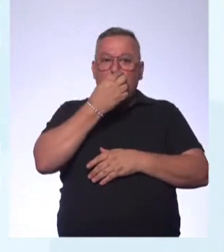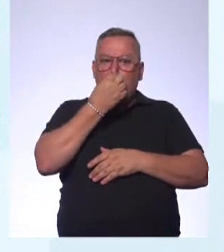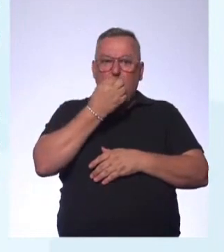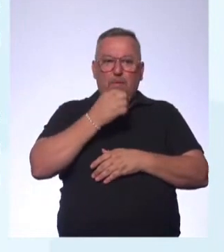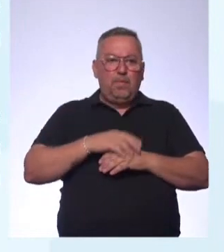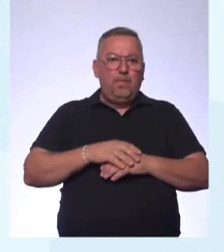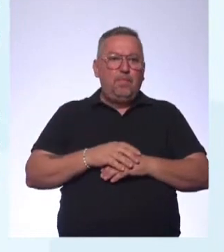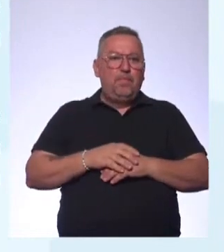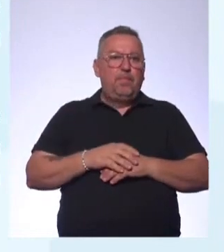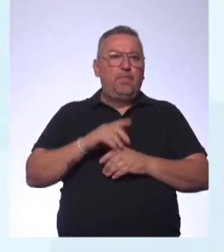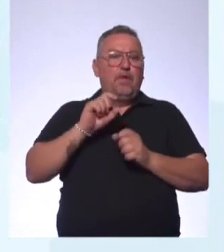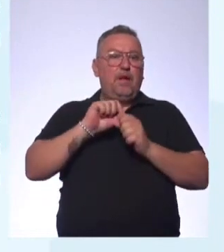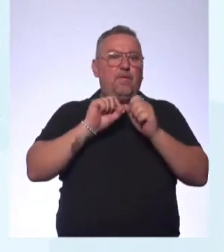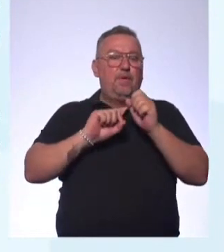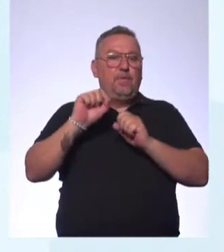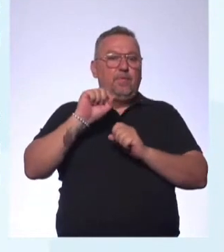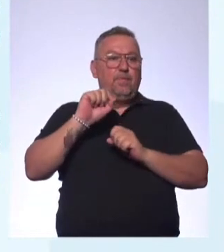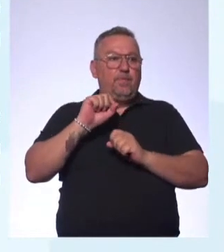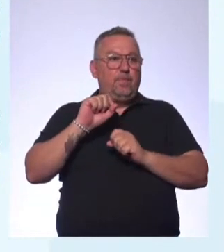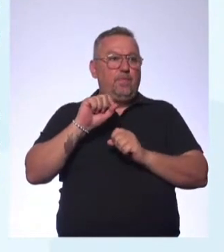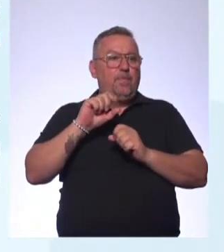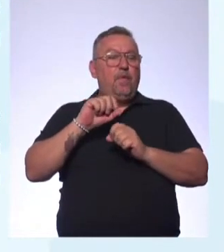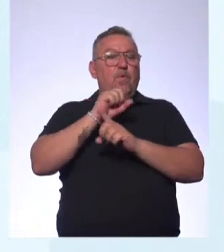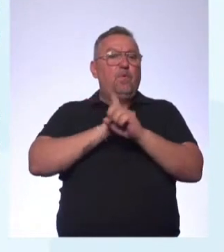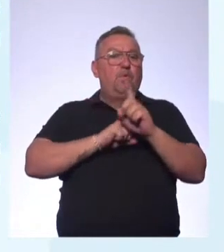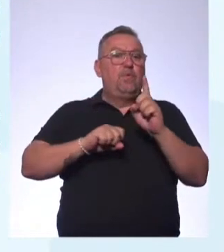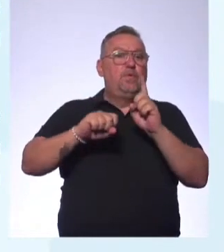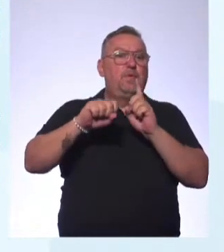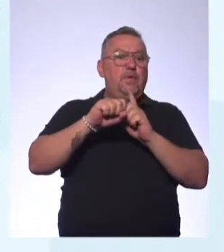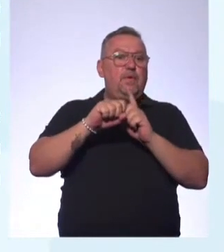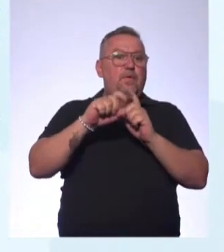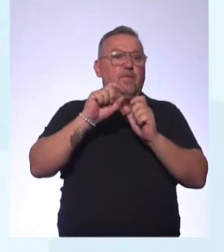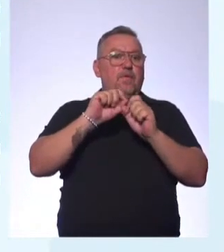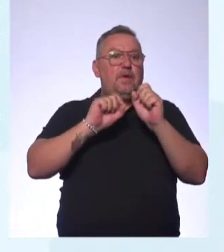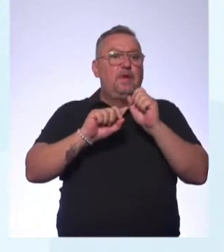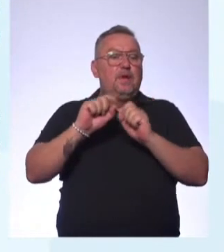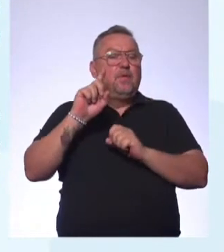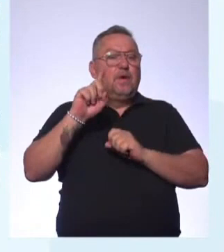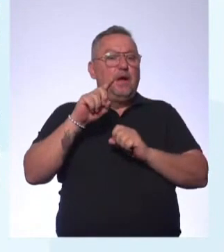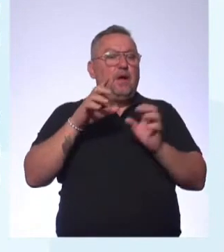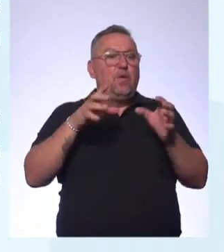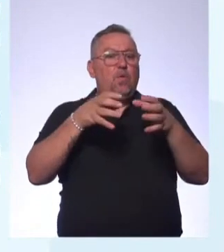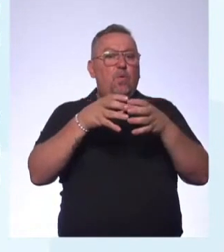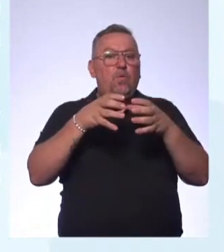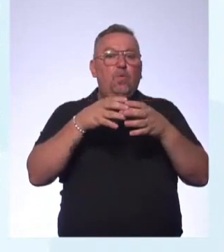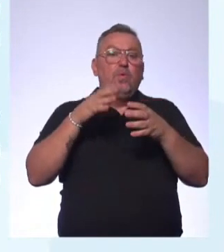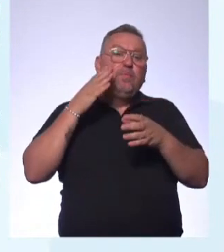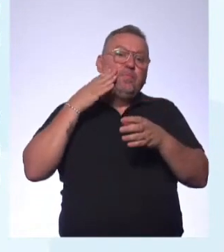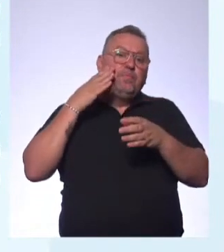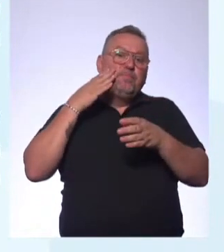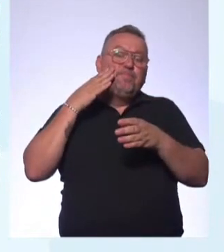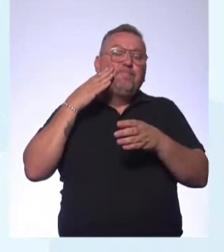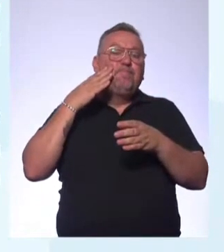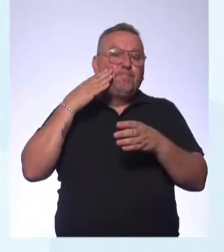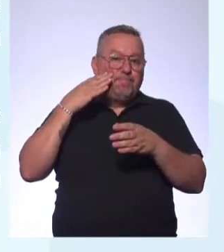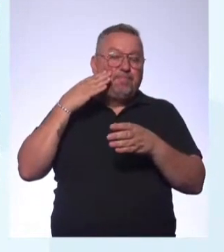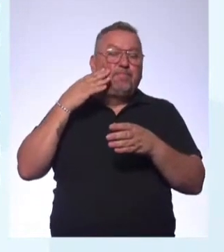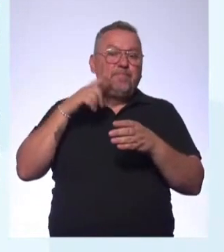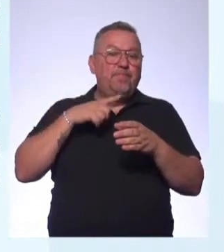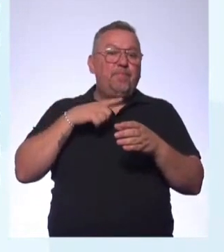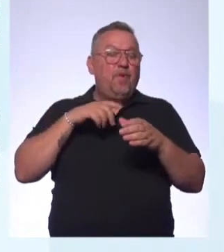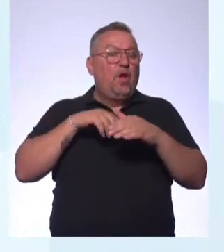cultura ela vai, através do processo de socialização, construindo um conjunto de saberes. Esses saberes eles se